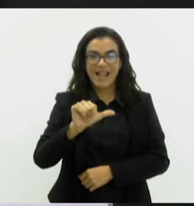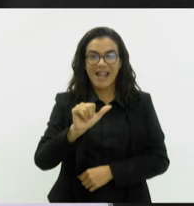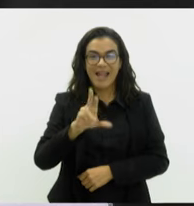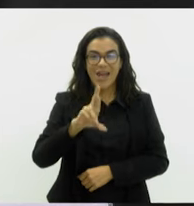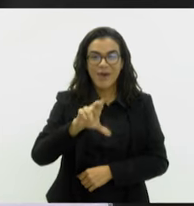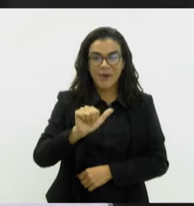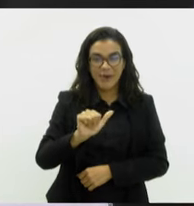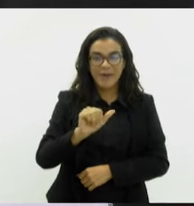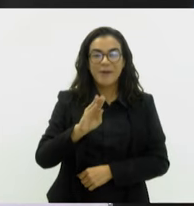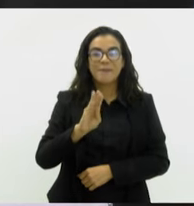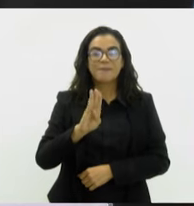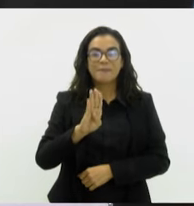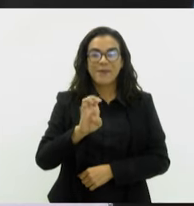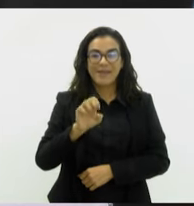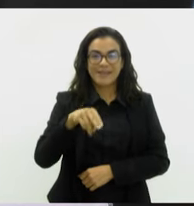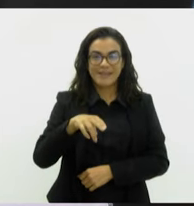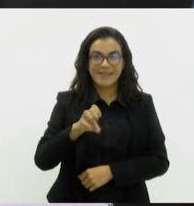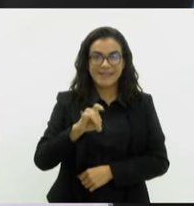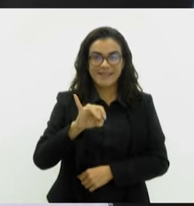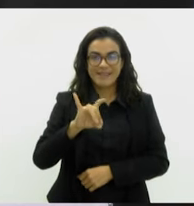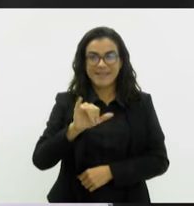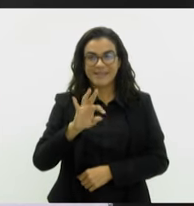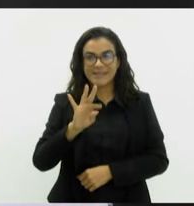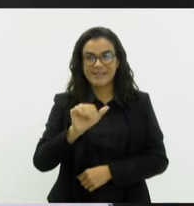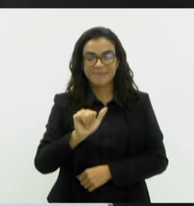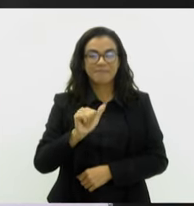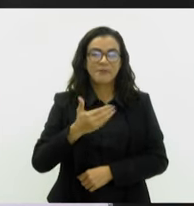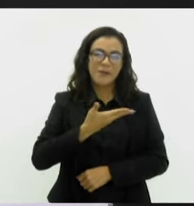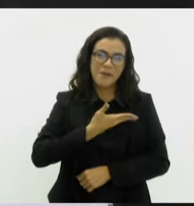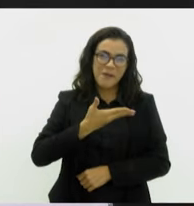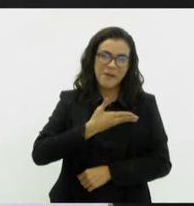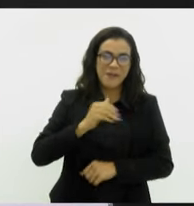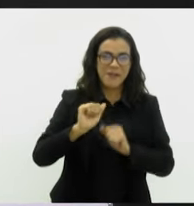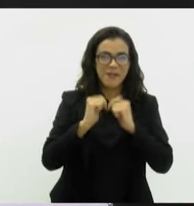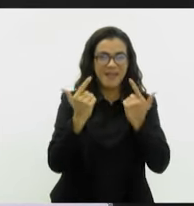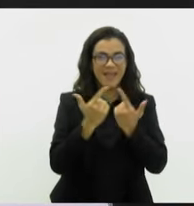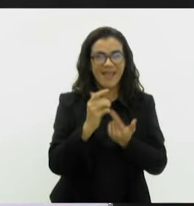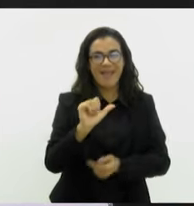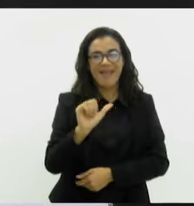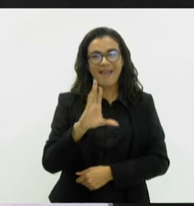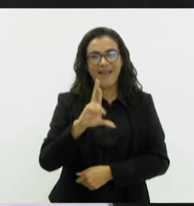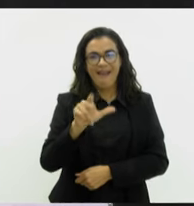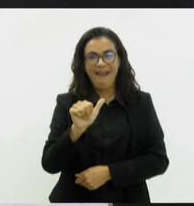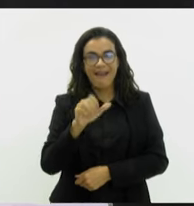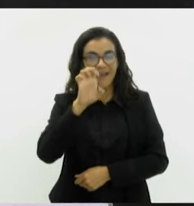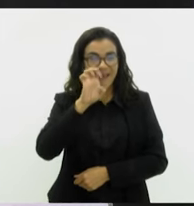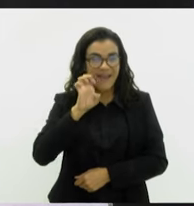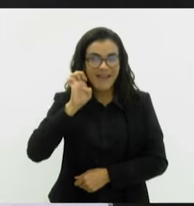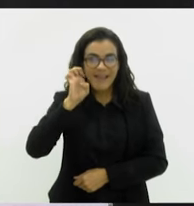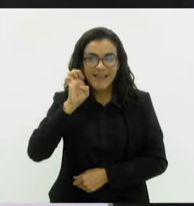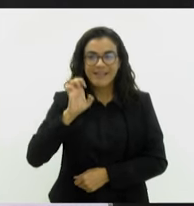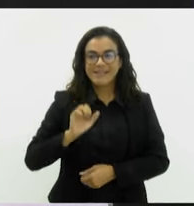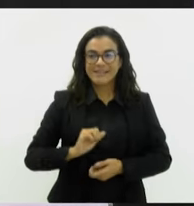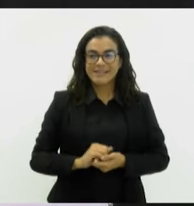Benedita da Silva minhas colegas aqui de alerge Carla Machado éca taimo